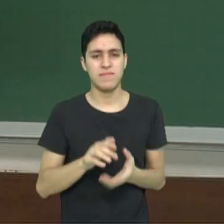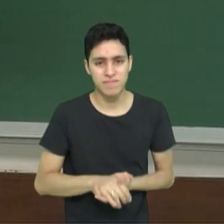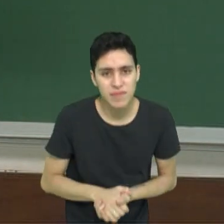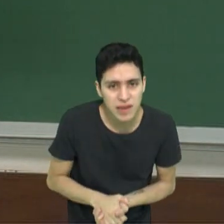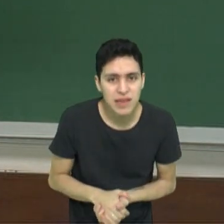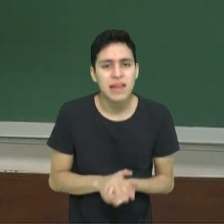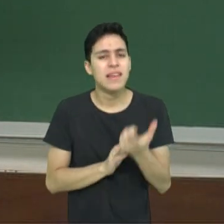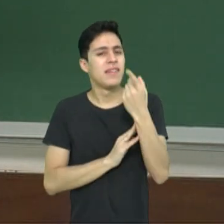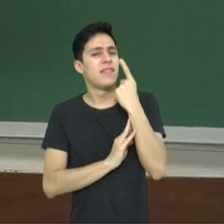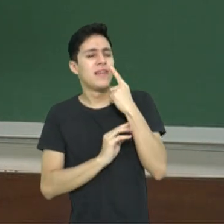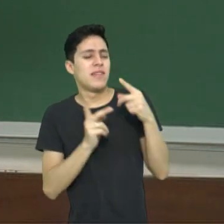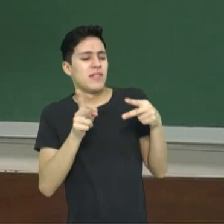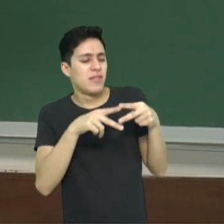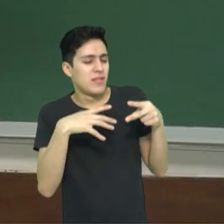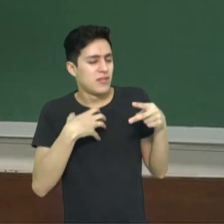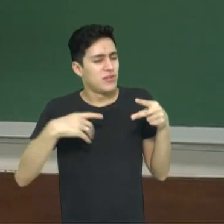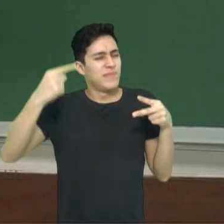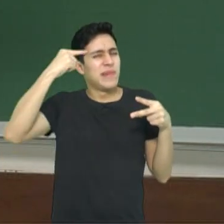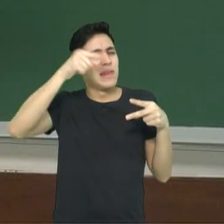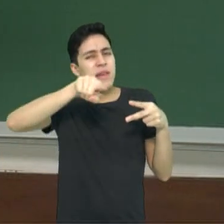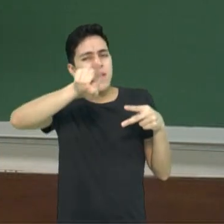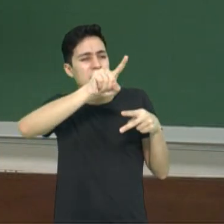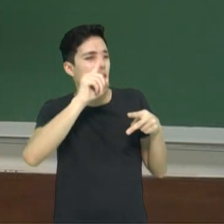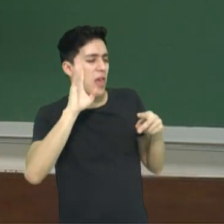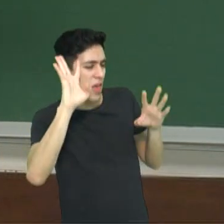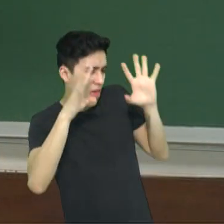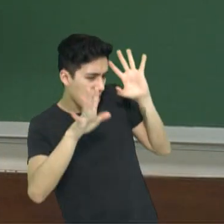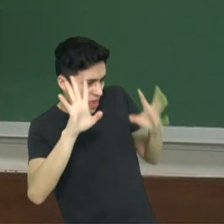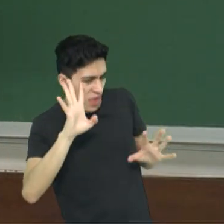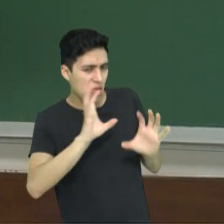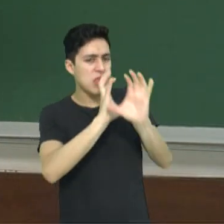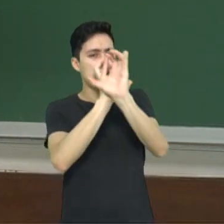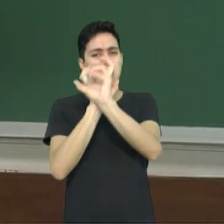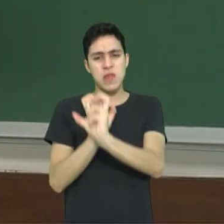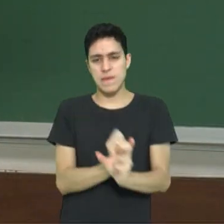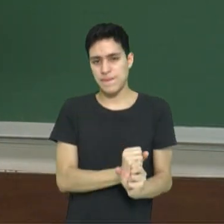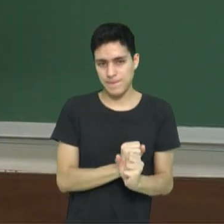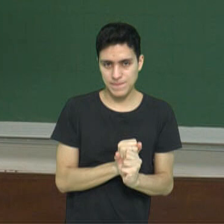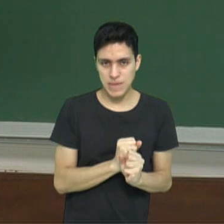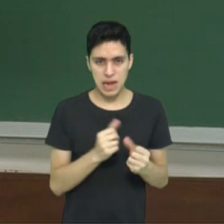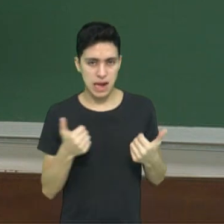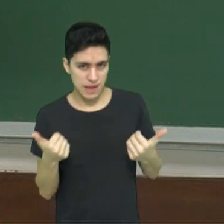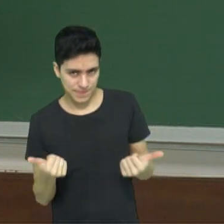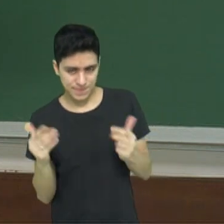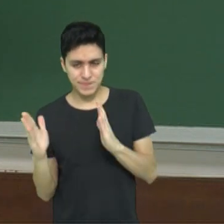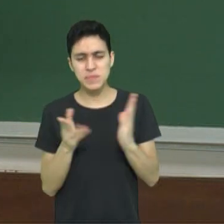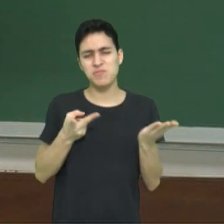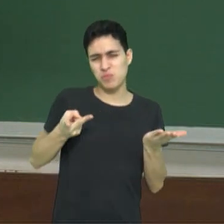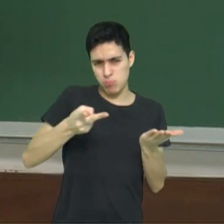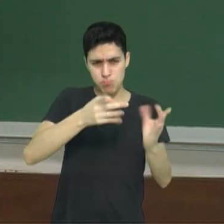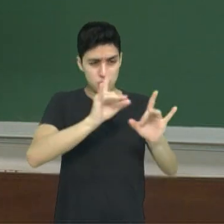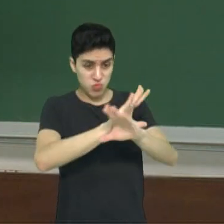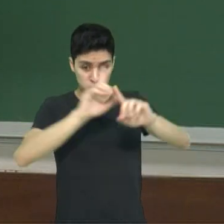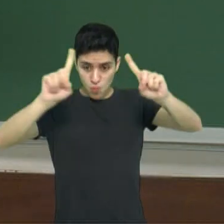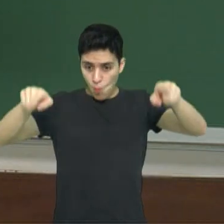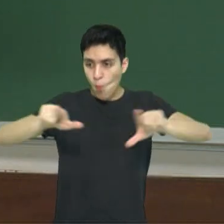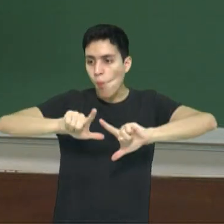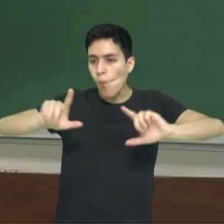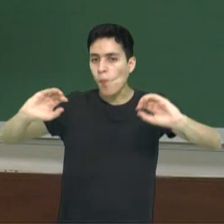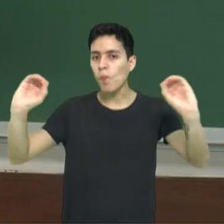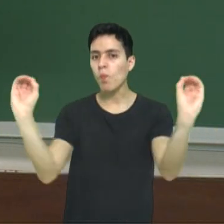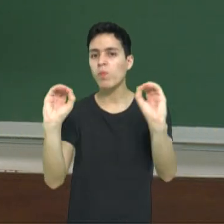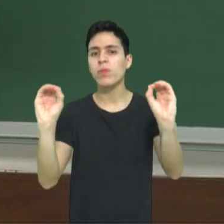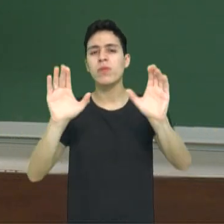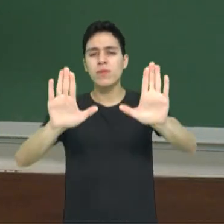Ó, você tem duas formas de pensar aí para resolver. Olha que legal. Vamos continuar então. Eliminando os parênteses, agora eu faço